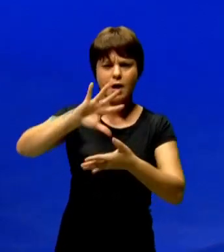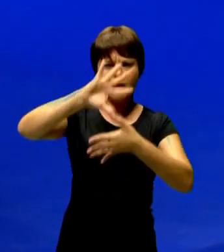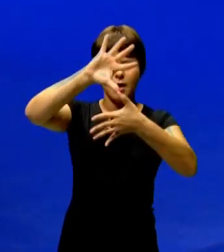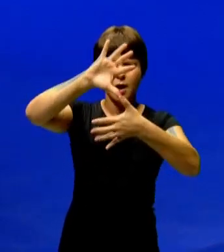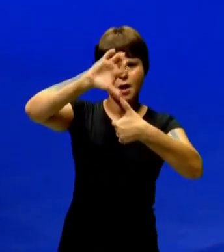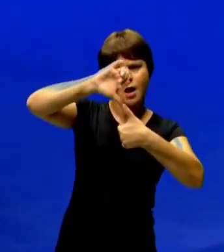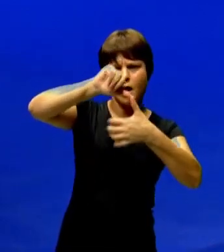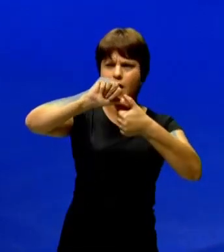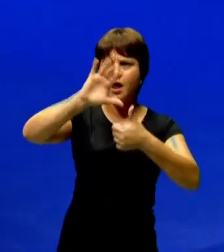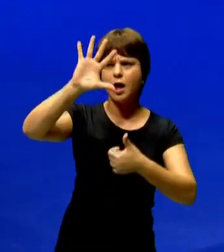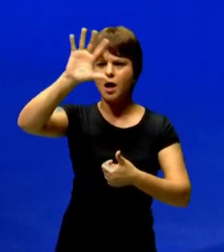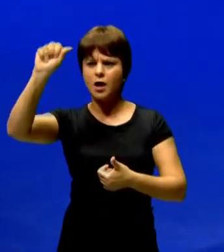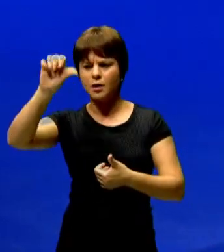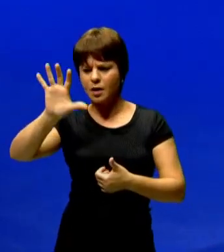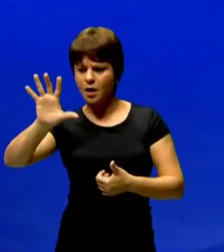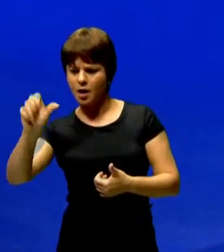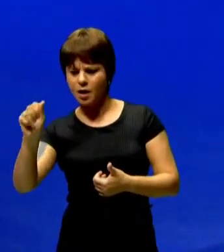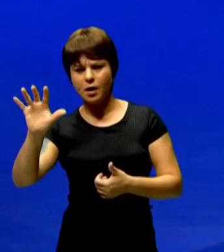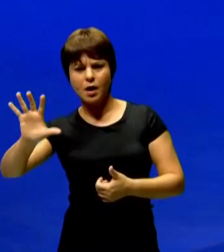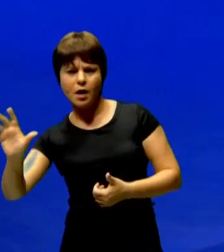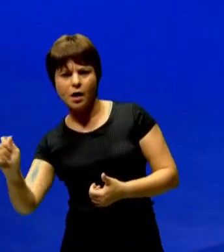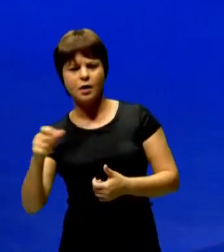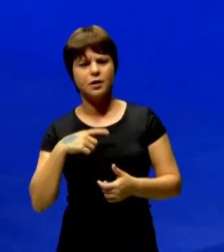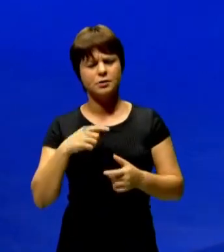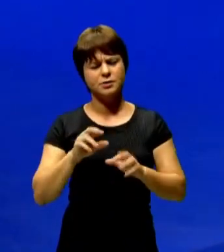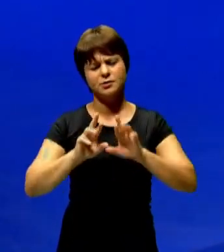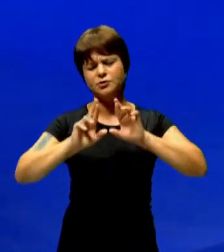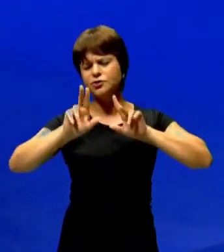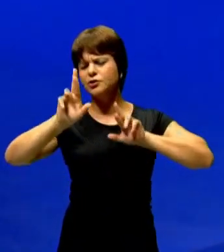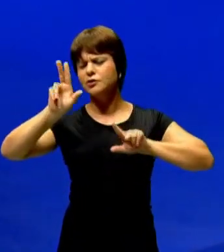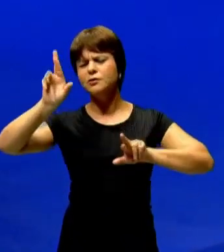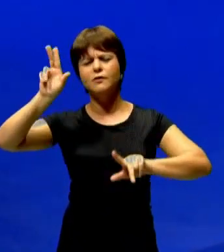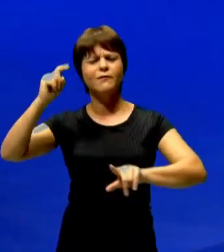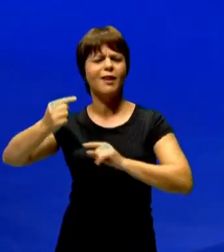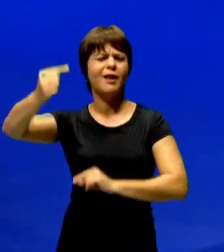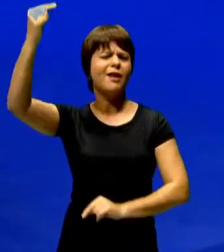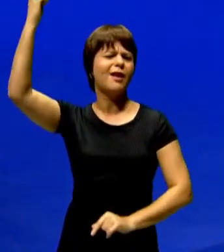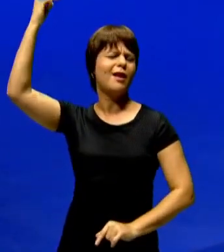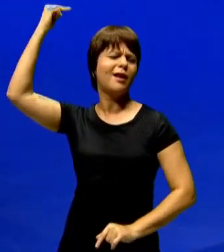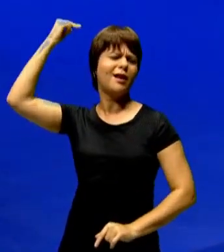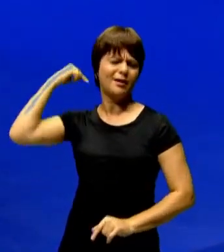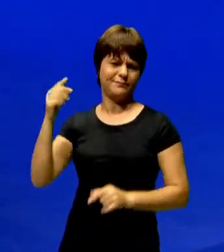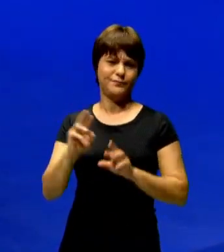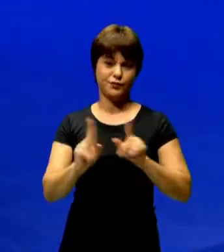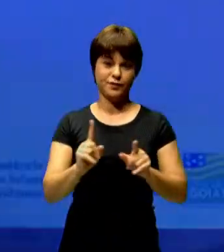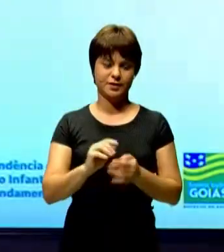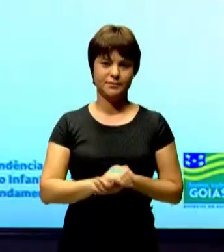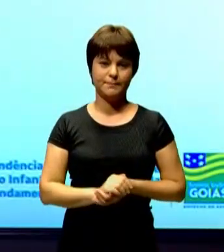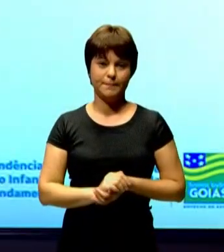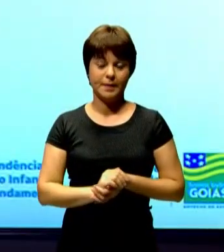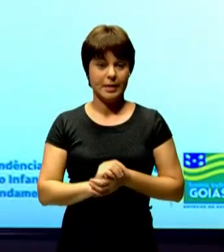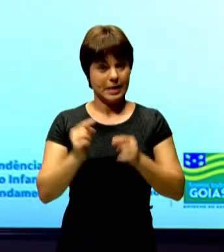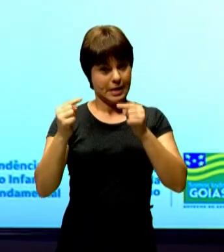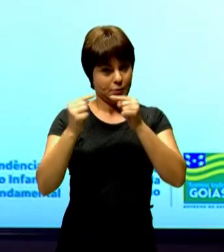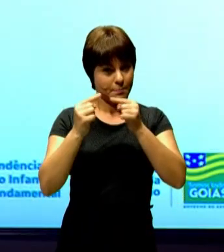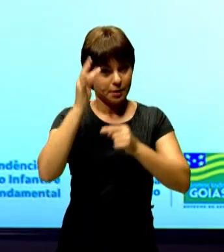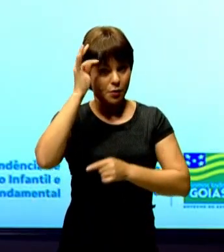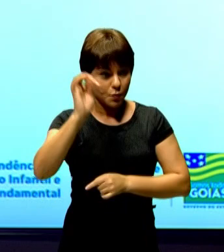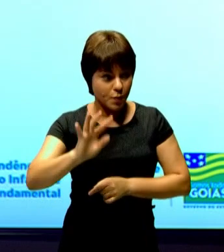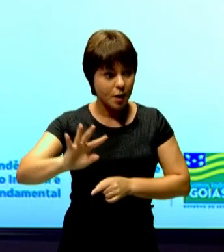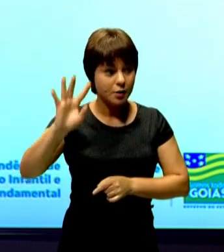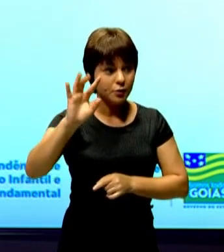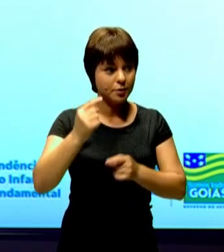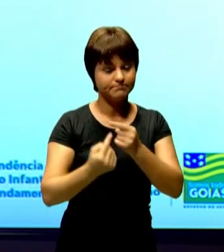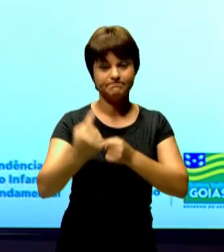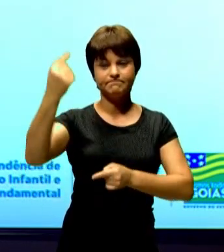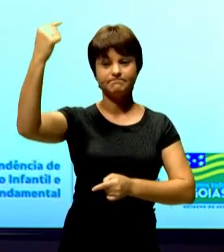continentes, ele tinha uma outra conformação há milhões de anos atrás. De acordo com essa teoria, há milhões de anos atrás,